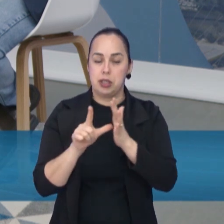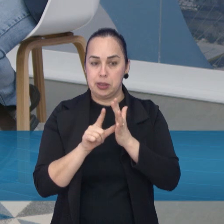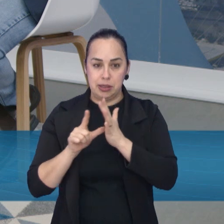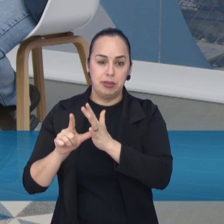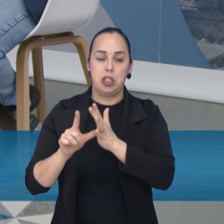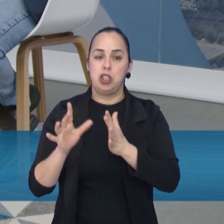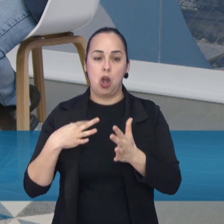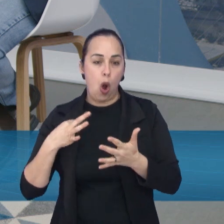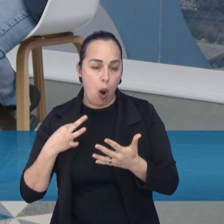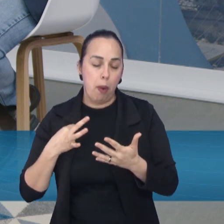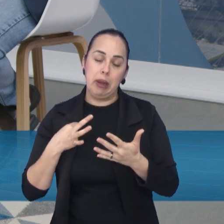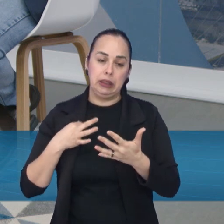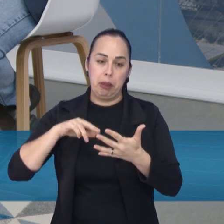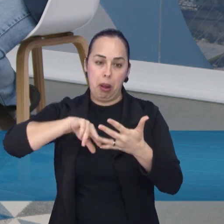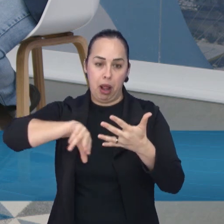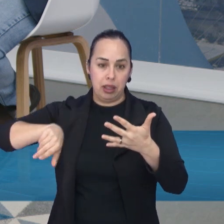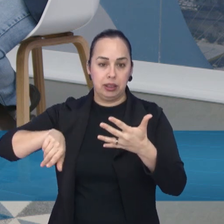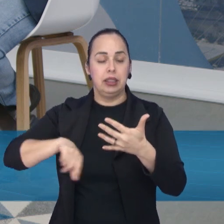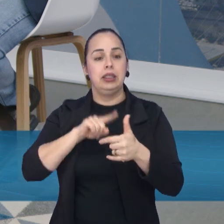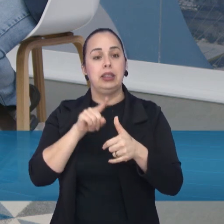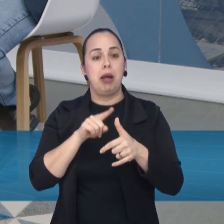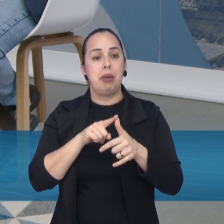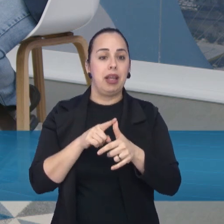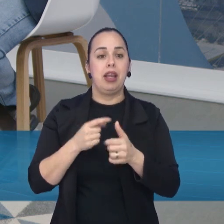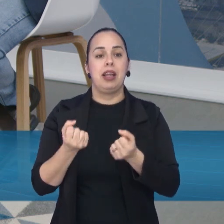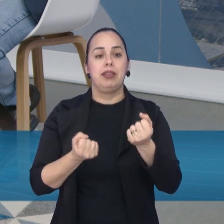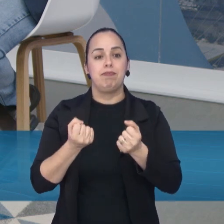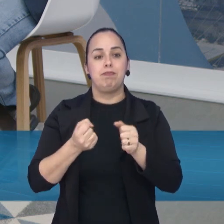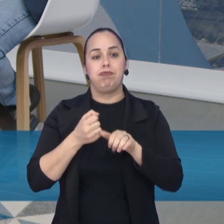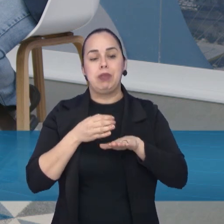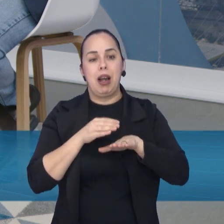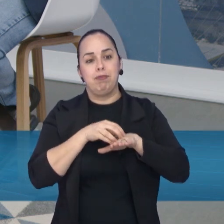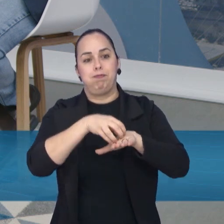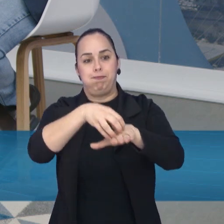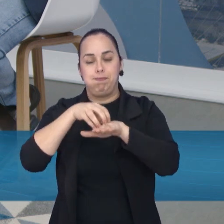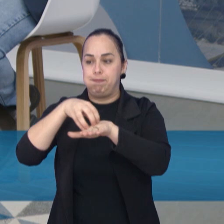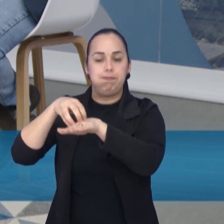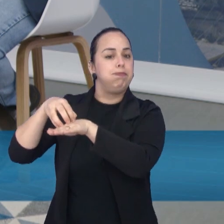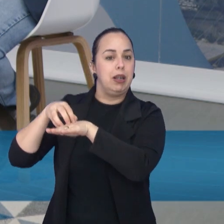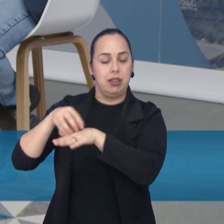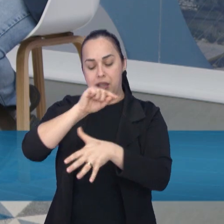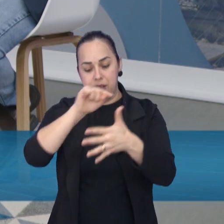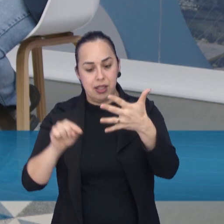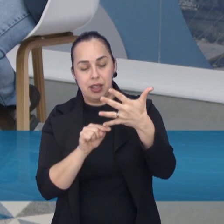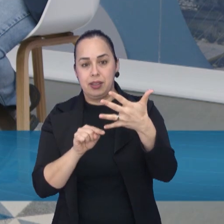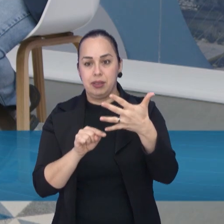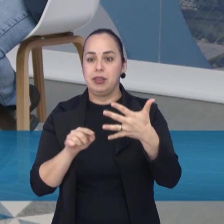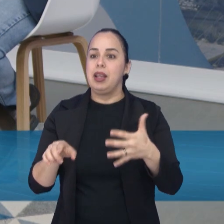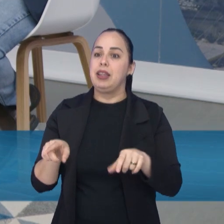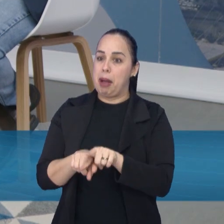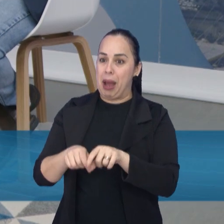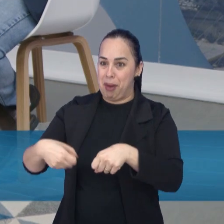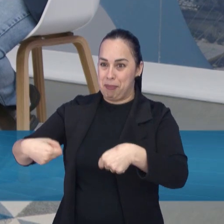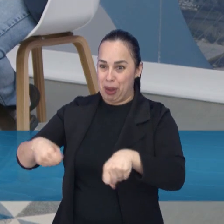de vestuário e acessórios e também transporte rodoviário de carga, que são aí os top 5